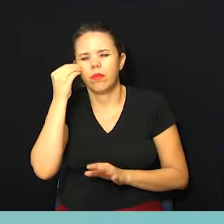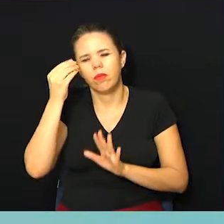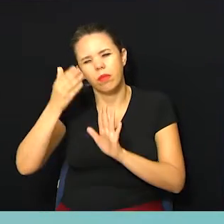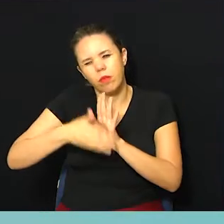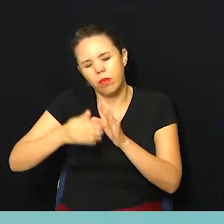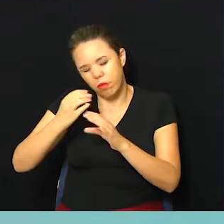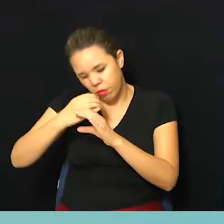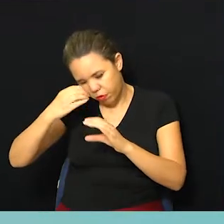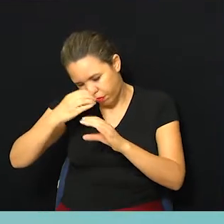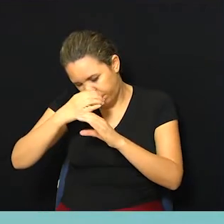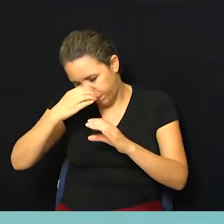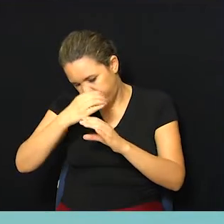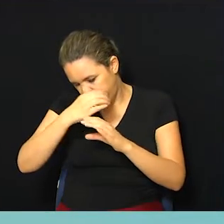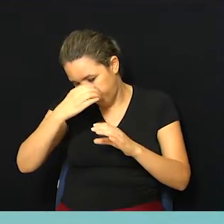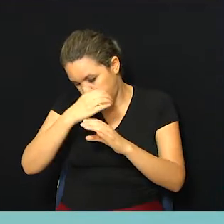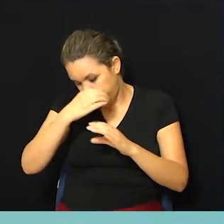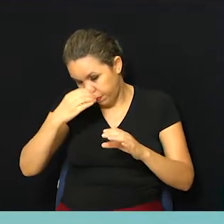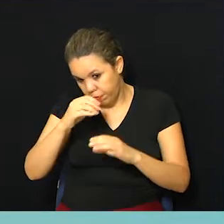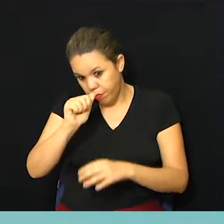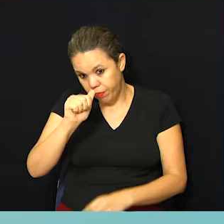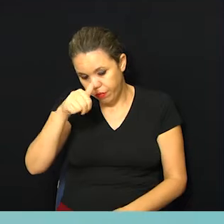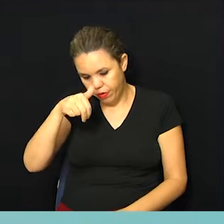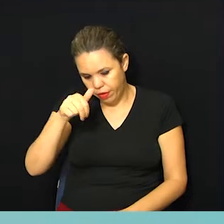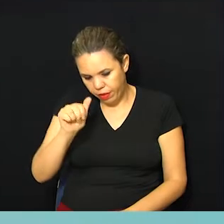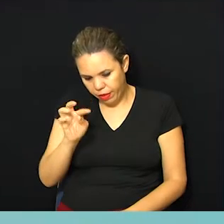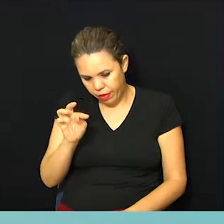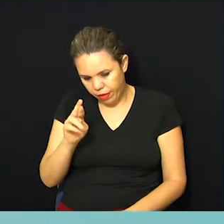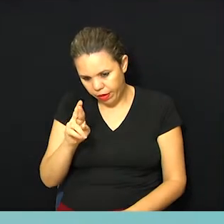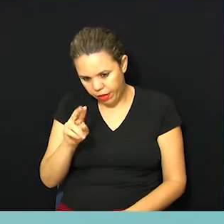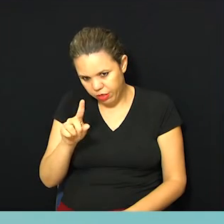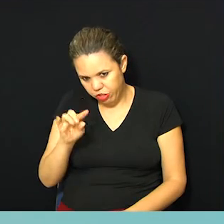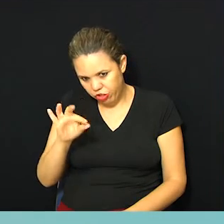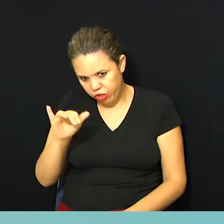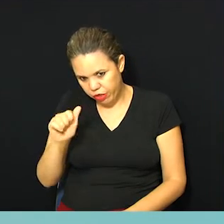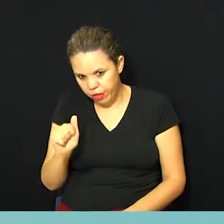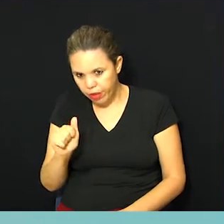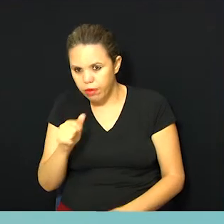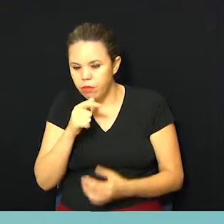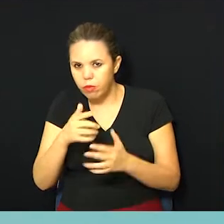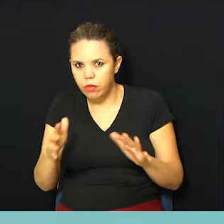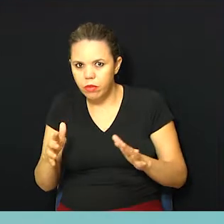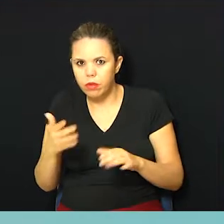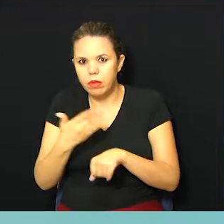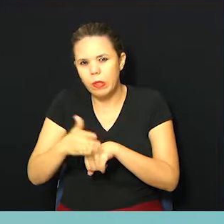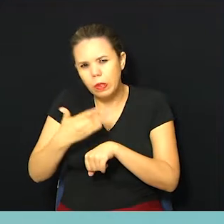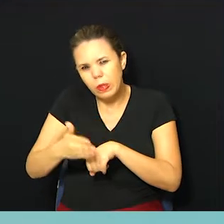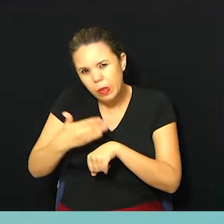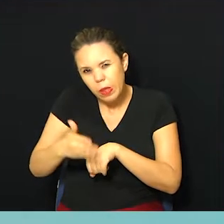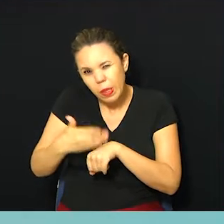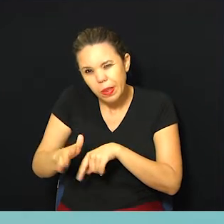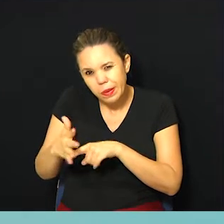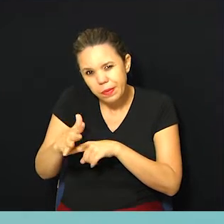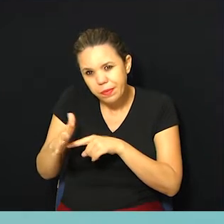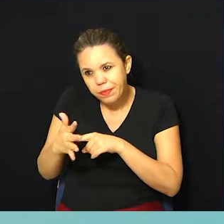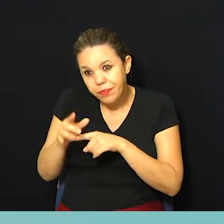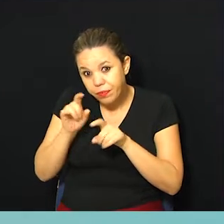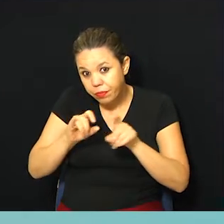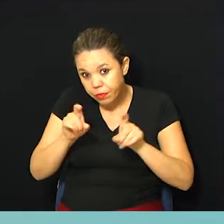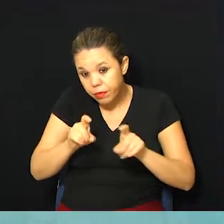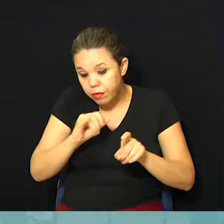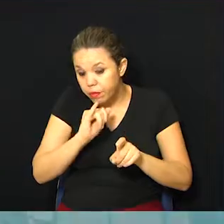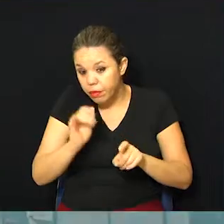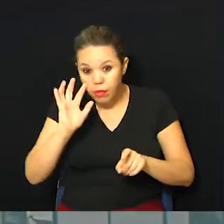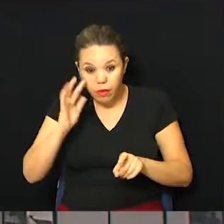lá na Antártica. Então, a gente usa 80% delas para treinar a máquina, né? Então, você fala para o computador, ó, o resultado